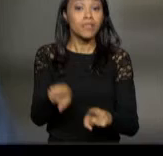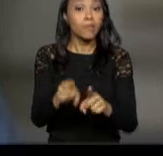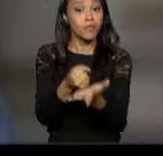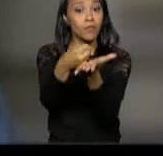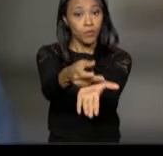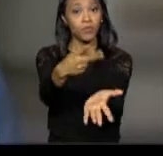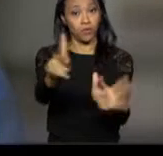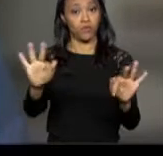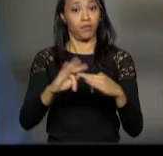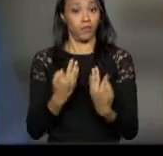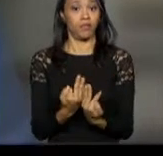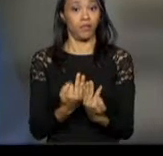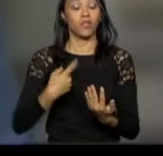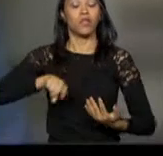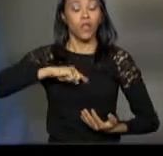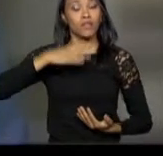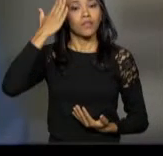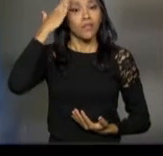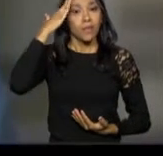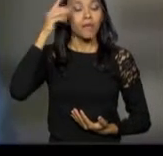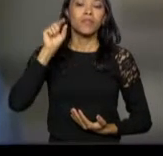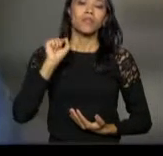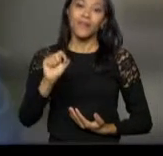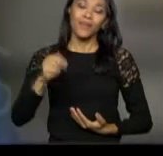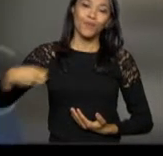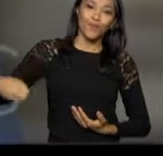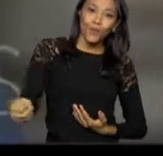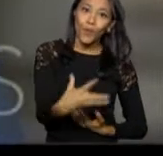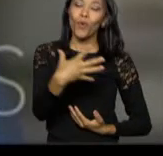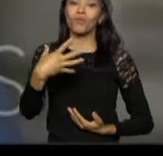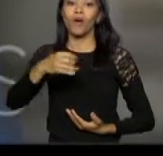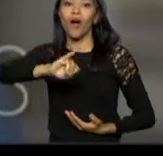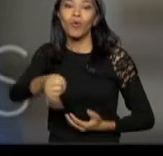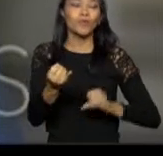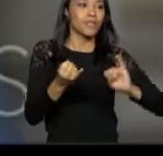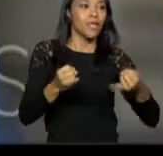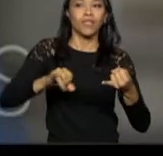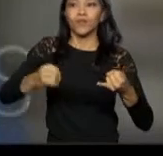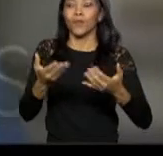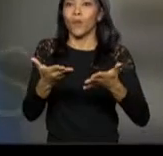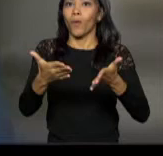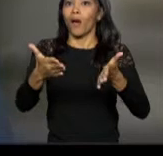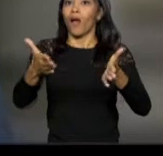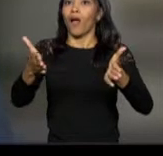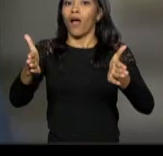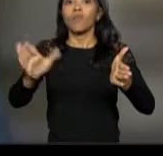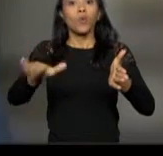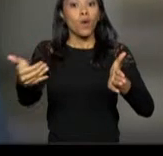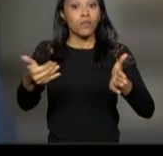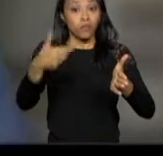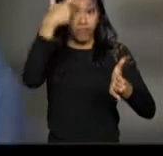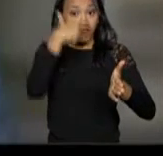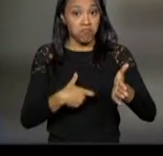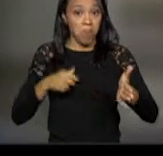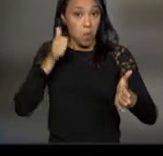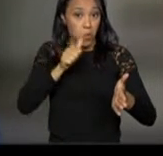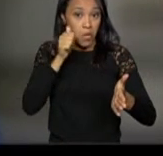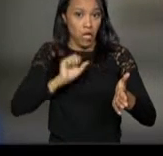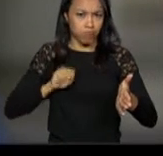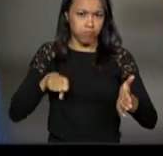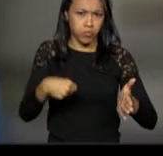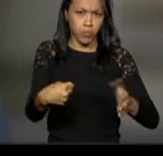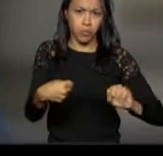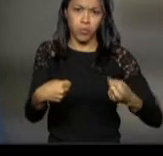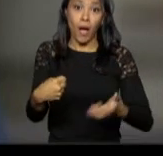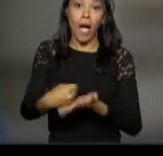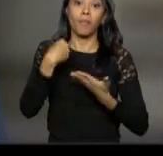famílias. Sabemos também que se abre um novo mundo de oportunidades quando a força da mulher encontra apoio